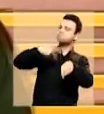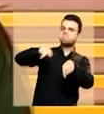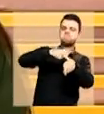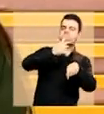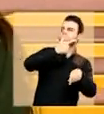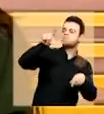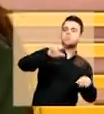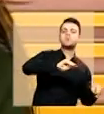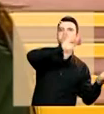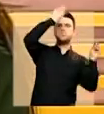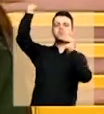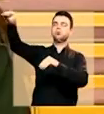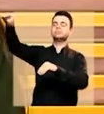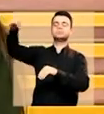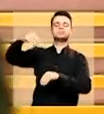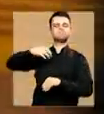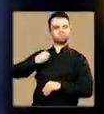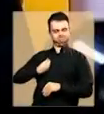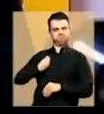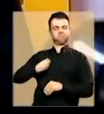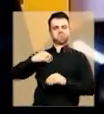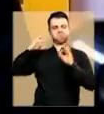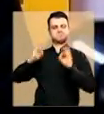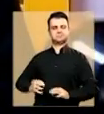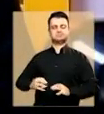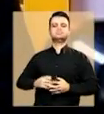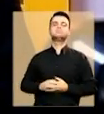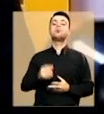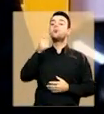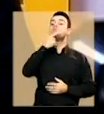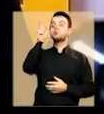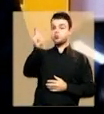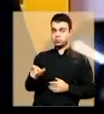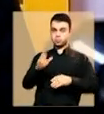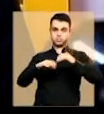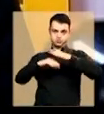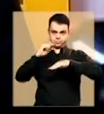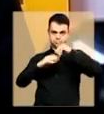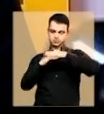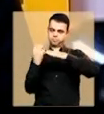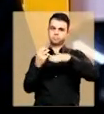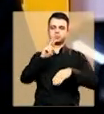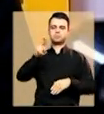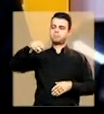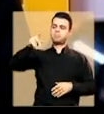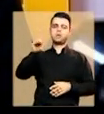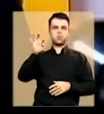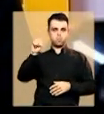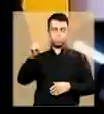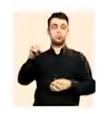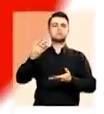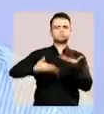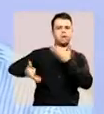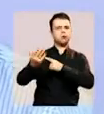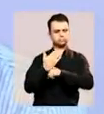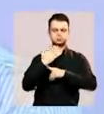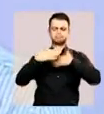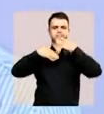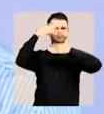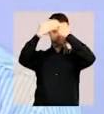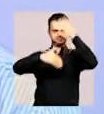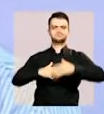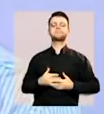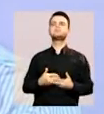virtual e vai viver aquele momento. Para o empresário Makoto Ukita, o intercâmbio traz um crescimento interior. Não só